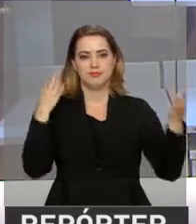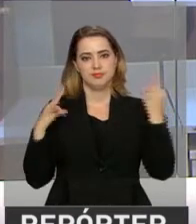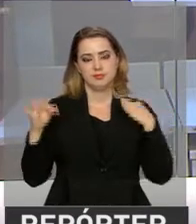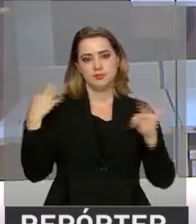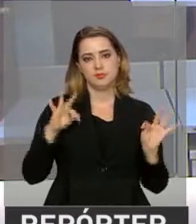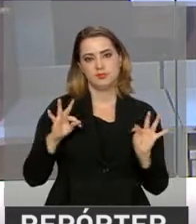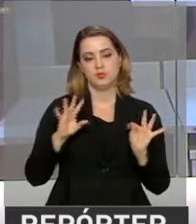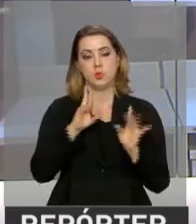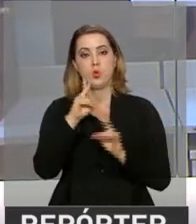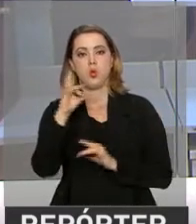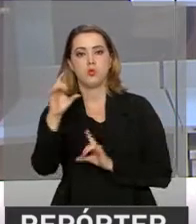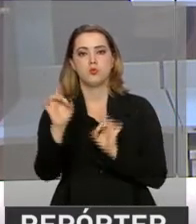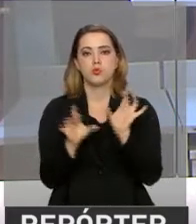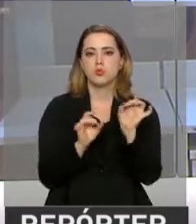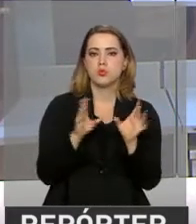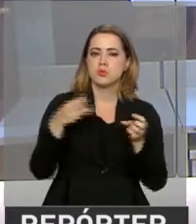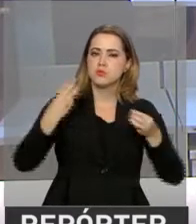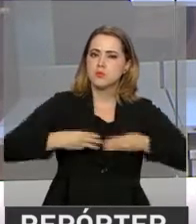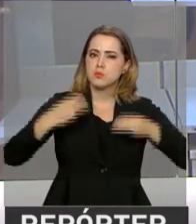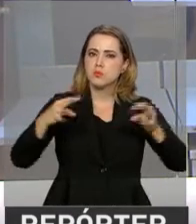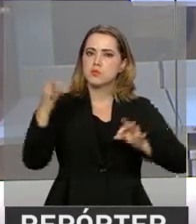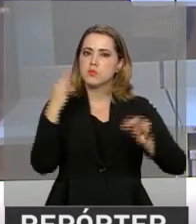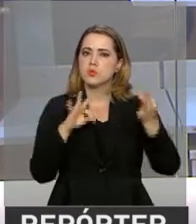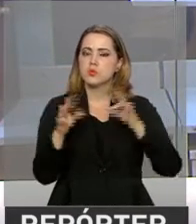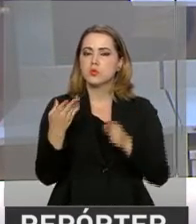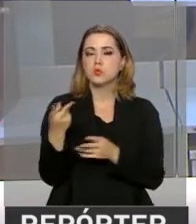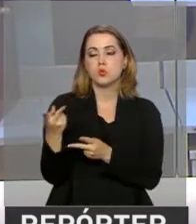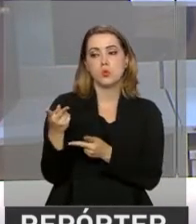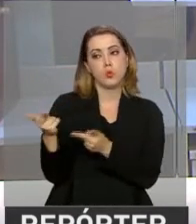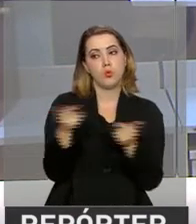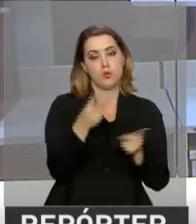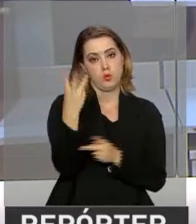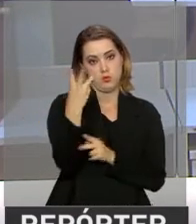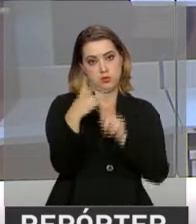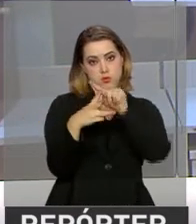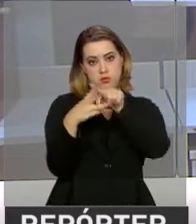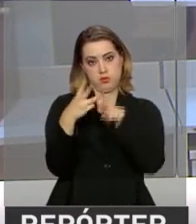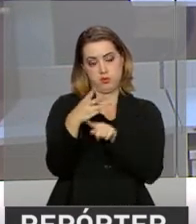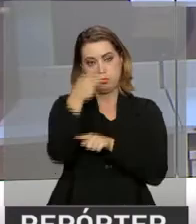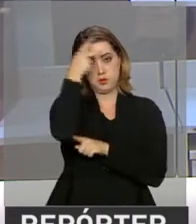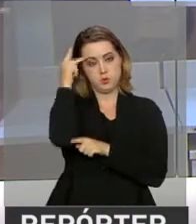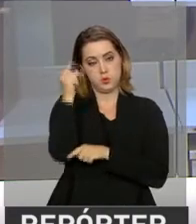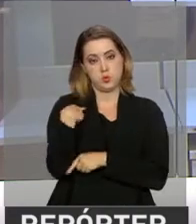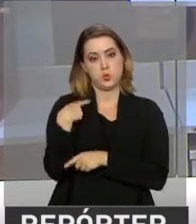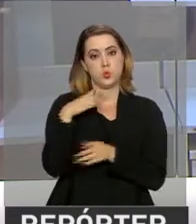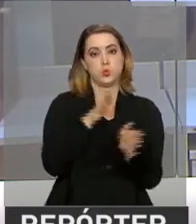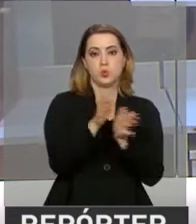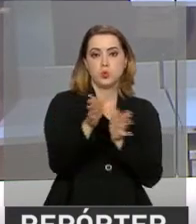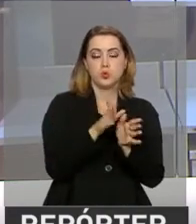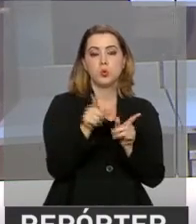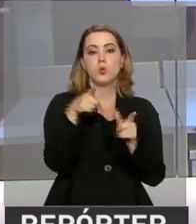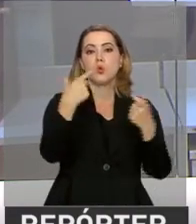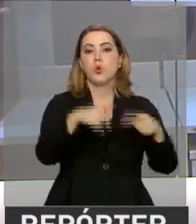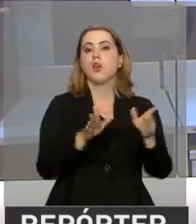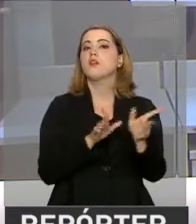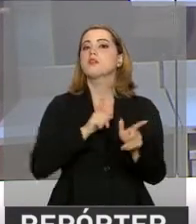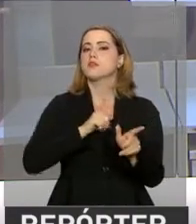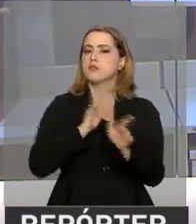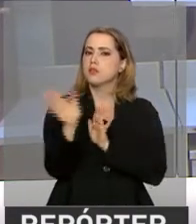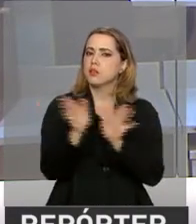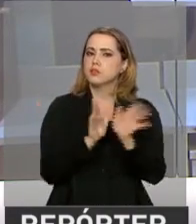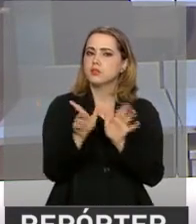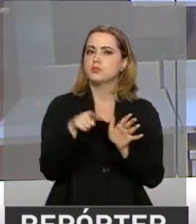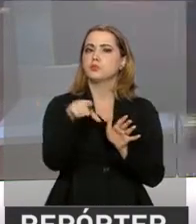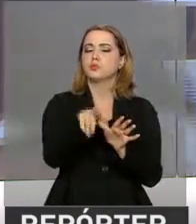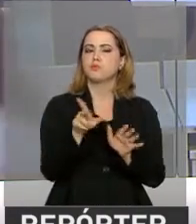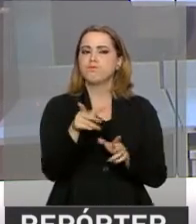à data, o Ministério do Turismo convidou 3 pessoas para visitar destinos com roteiros turísticos acessíveis. A iniciativa